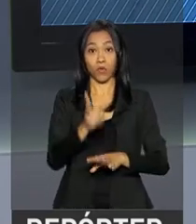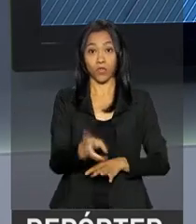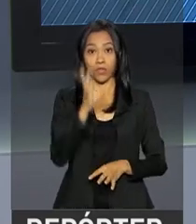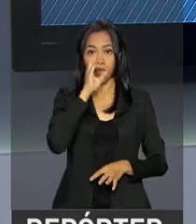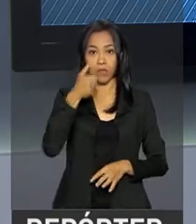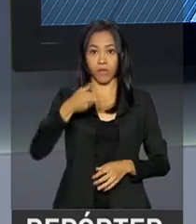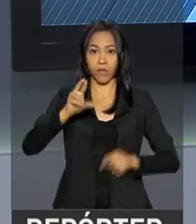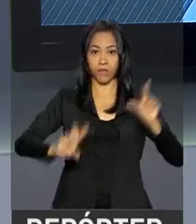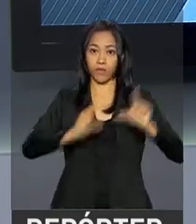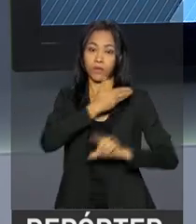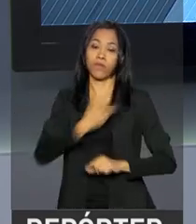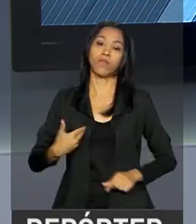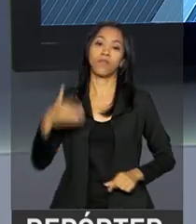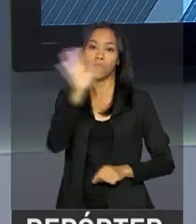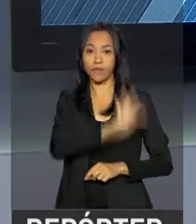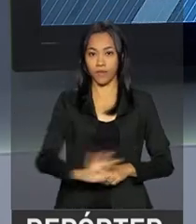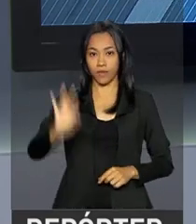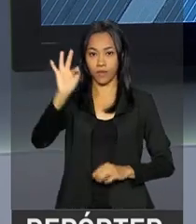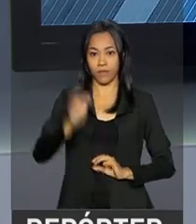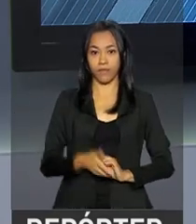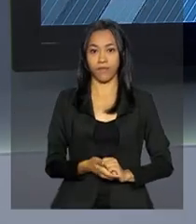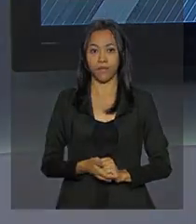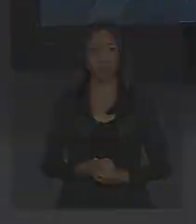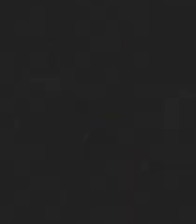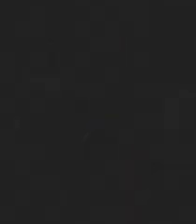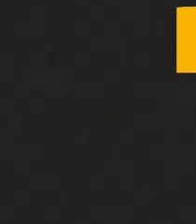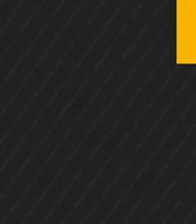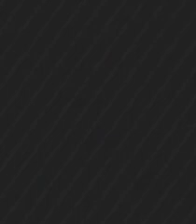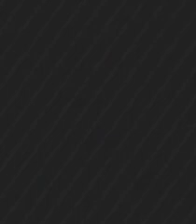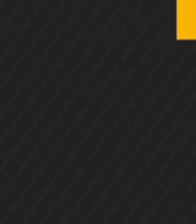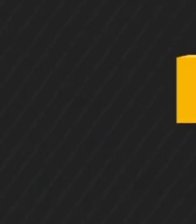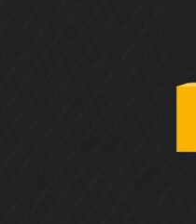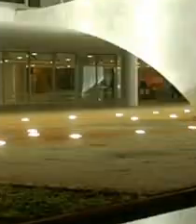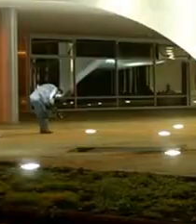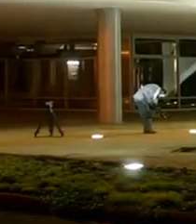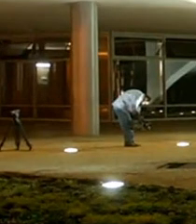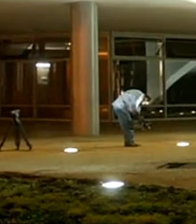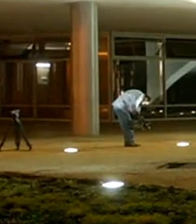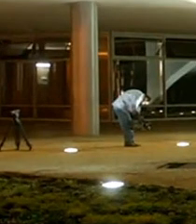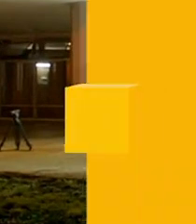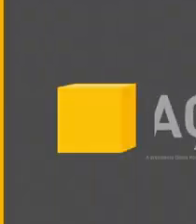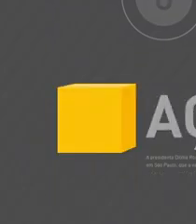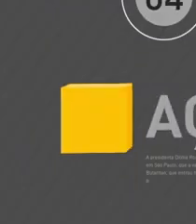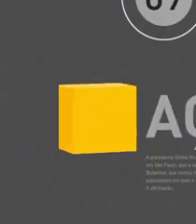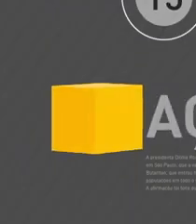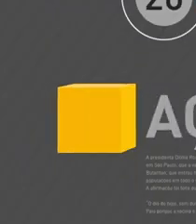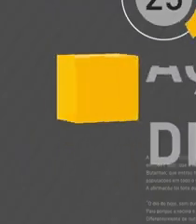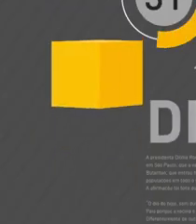Continue na NBR, a TV do Governo Federal.